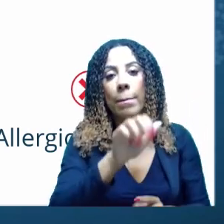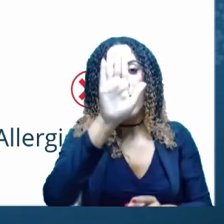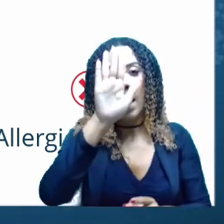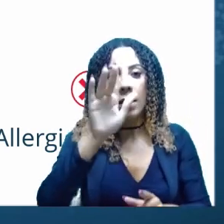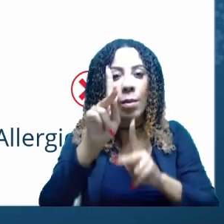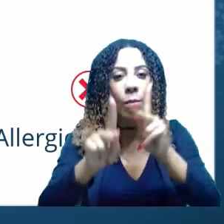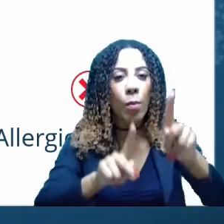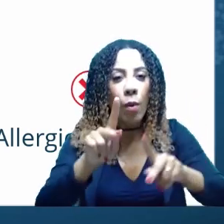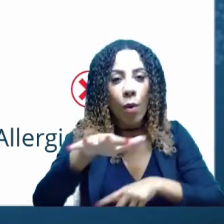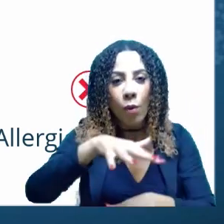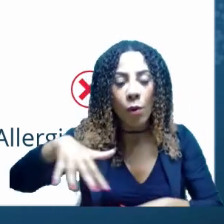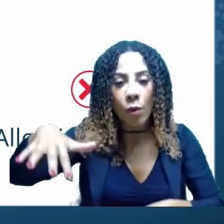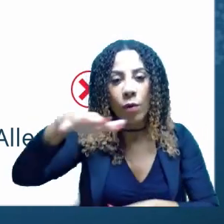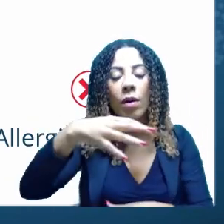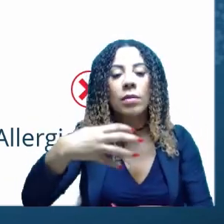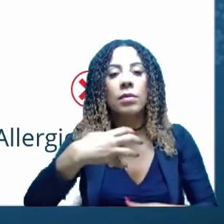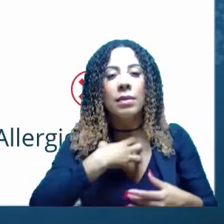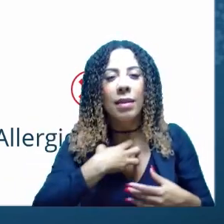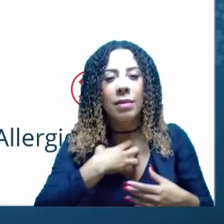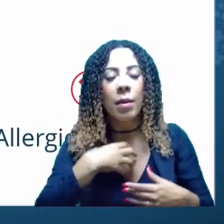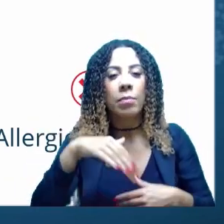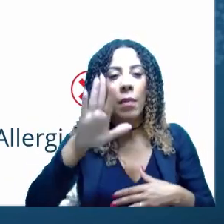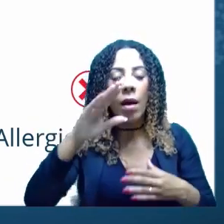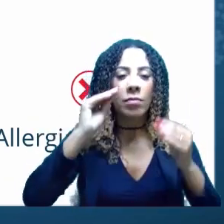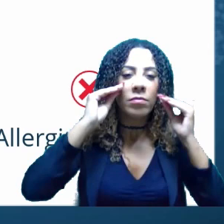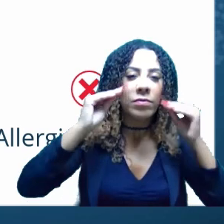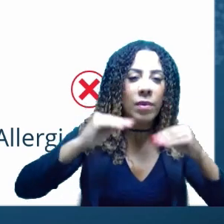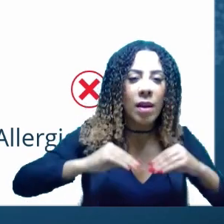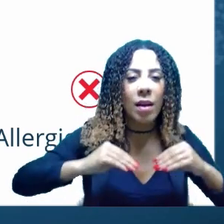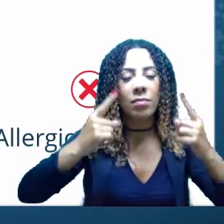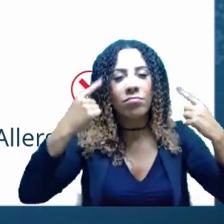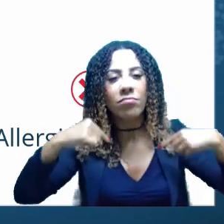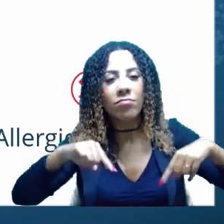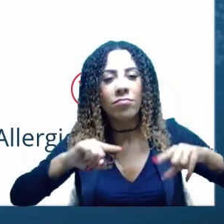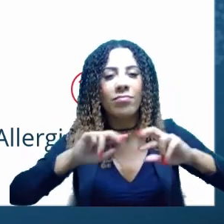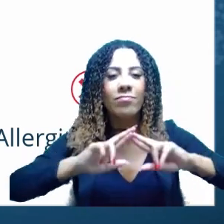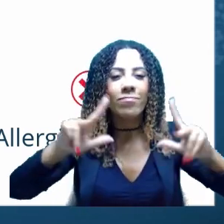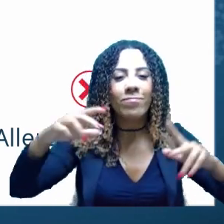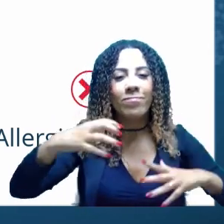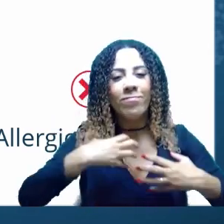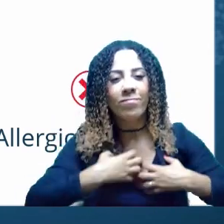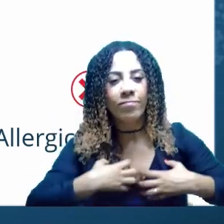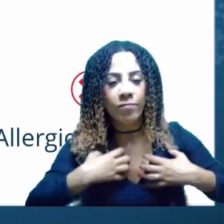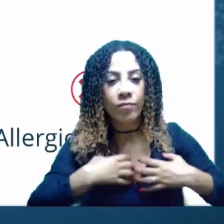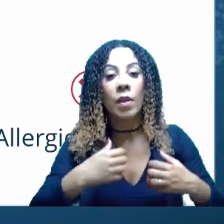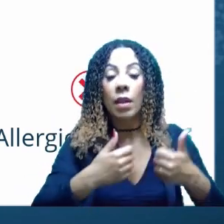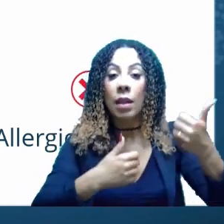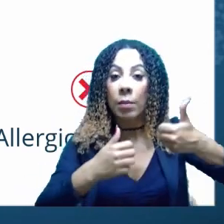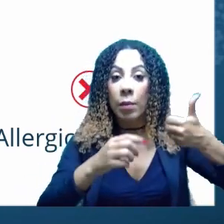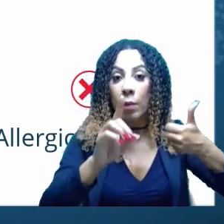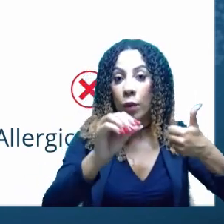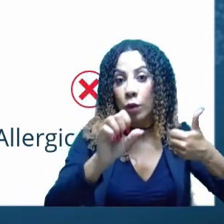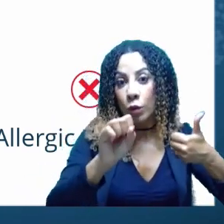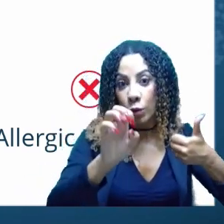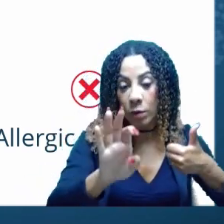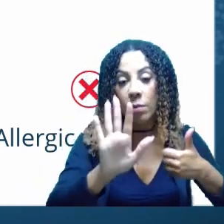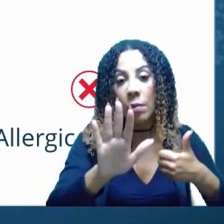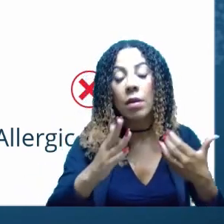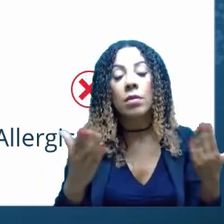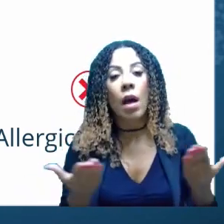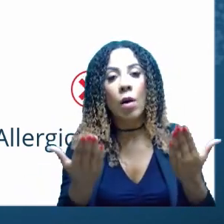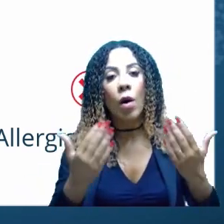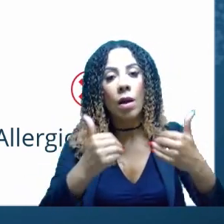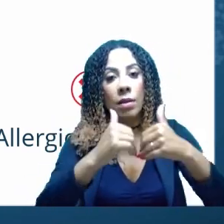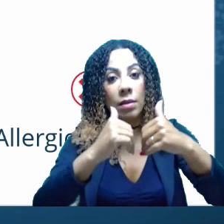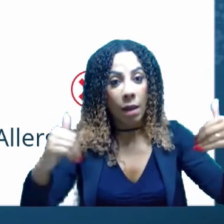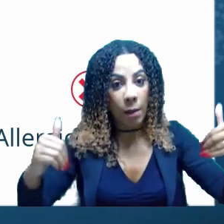gente continuou as nossas análises com a primeira dose, mas só que agora estratificando o grupo de atópicos e não